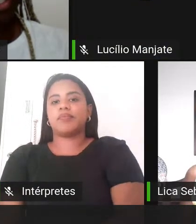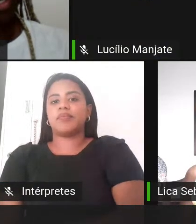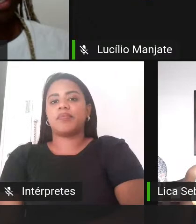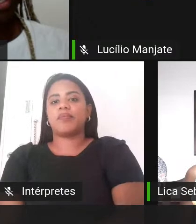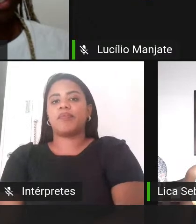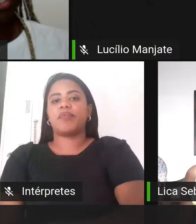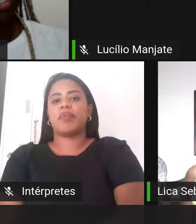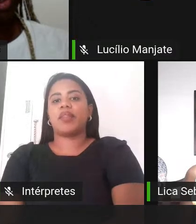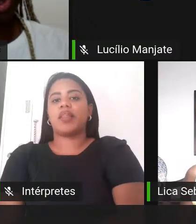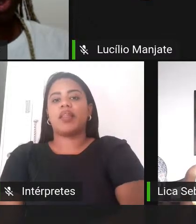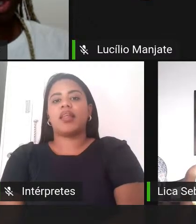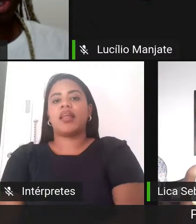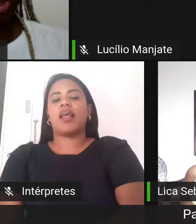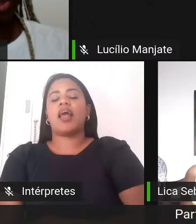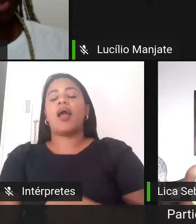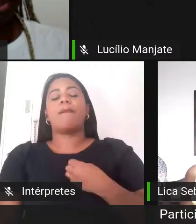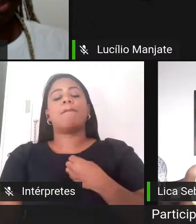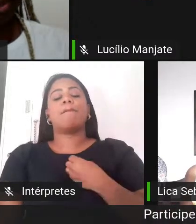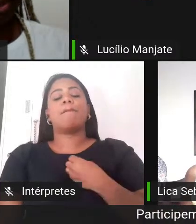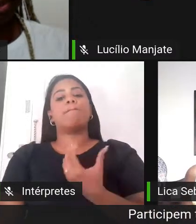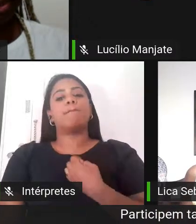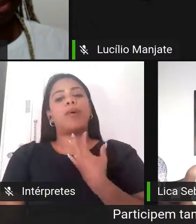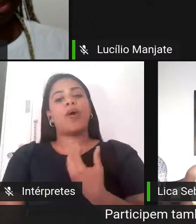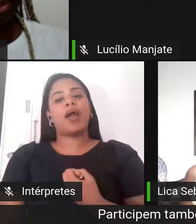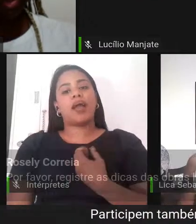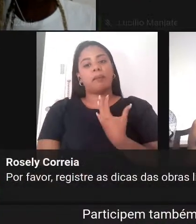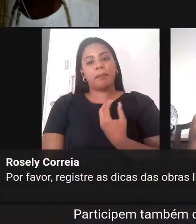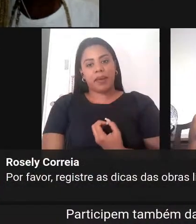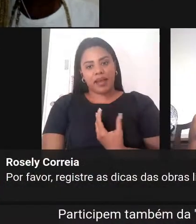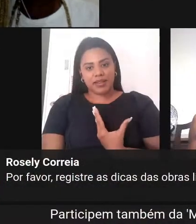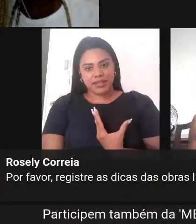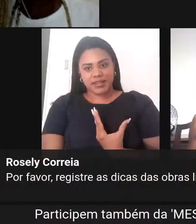Matzinha, que é Ignição dos Sonhos. Muito bom.